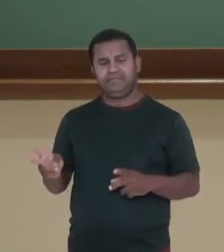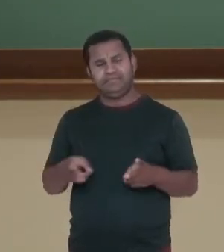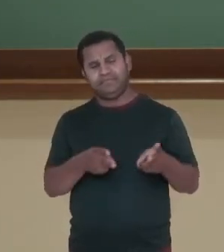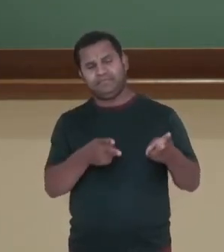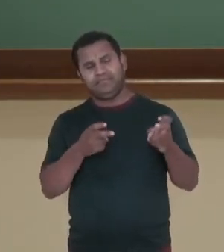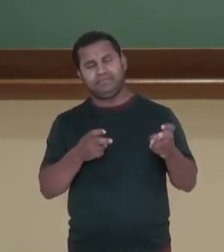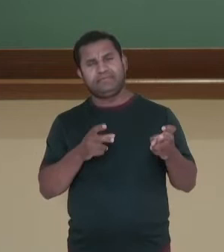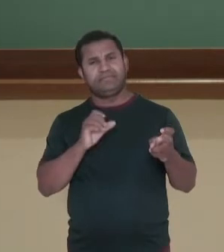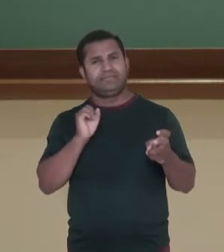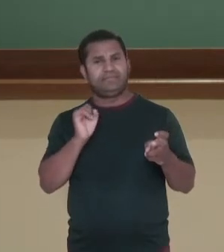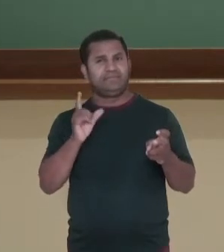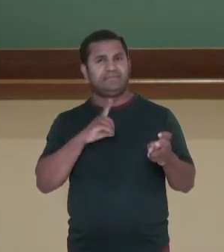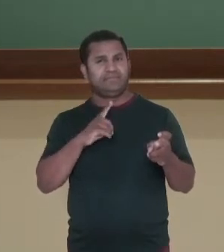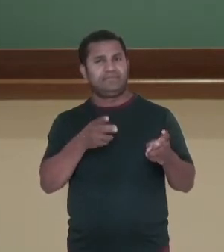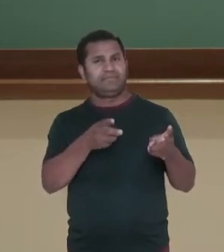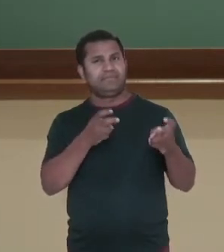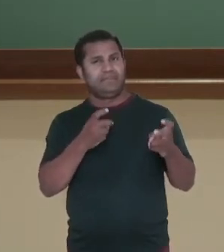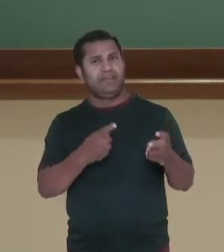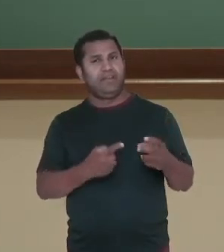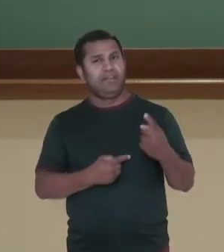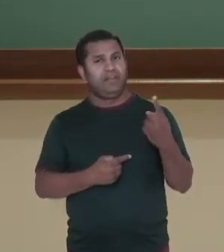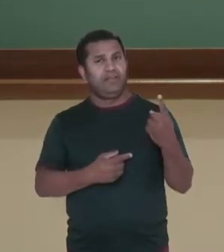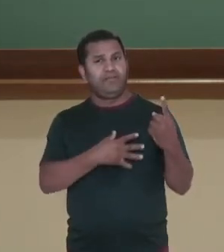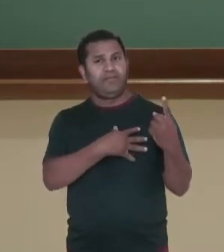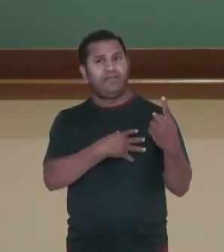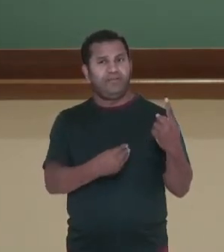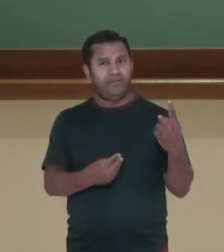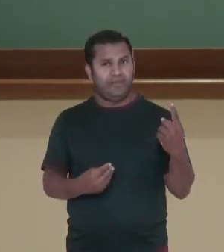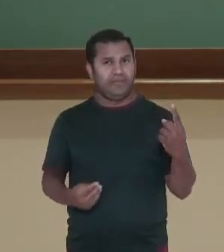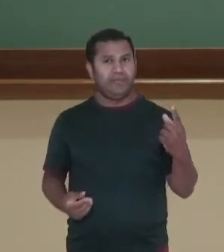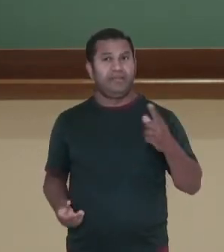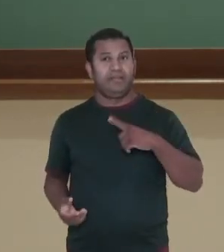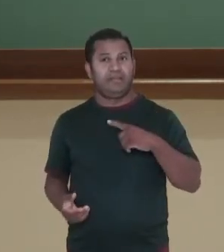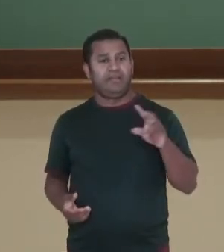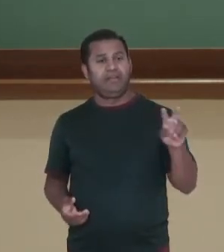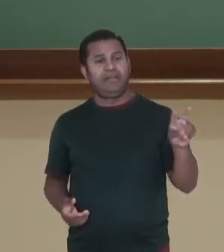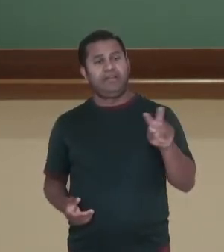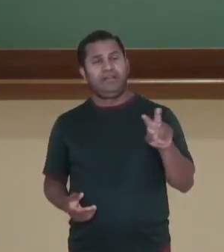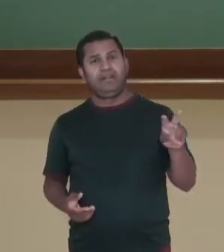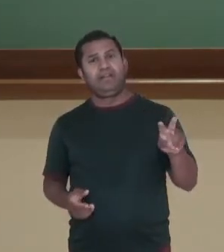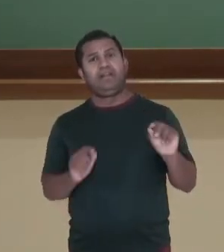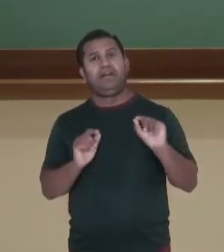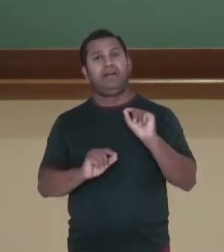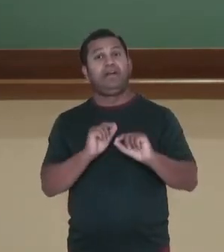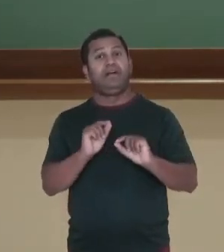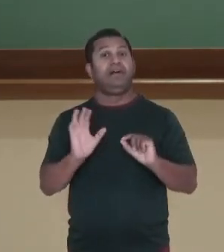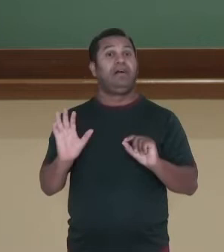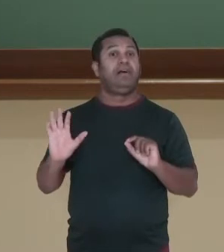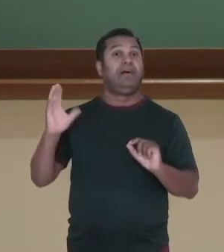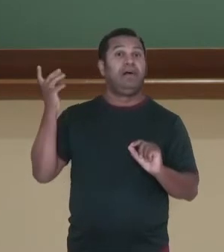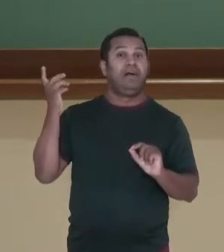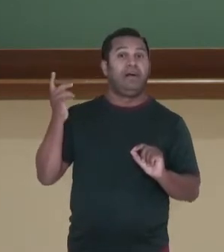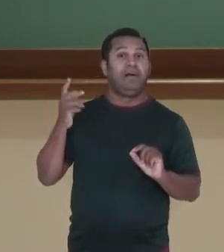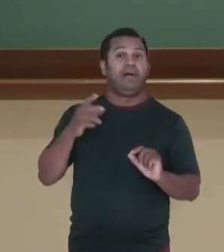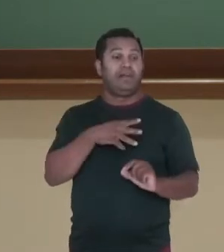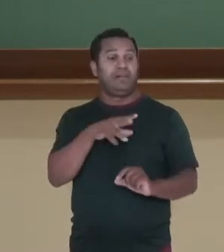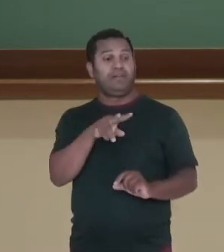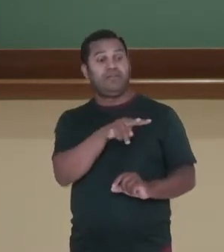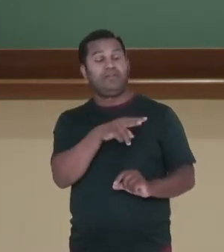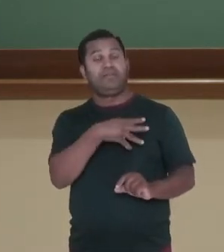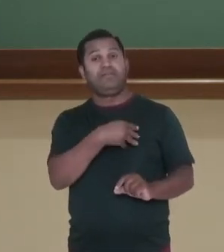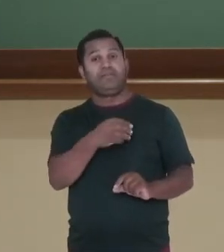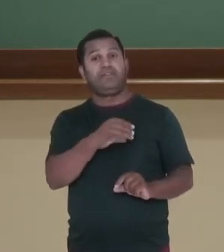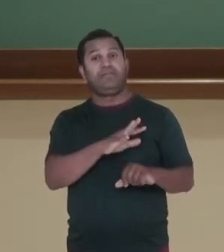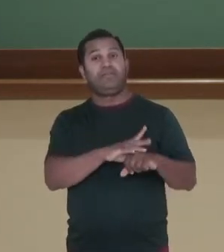casal, temos de ter os filhos com essas determinadas características? Então, isso é o aconselhamento genético, né? Também